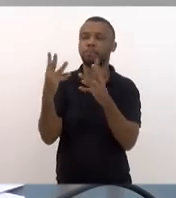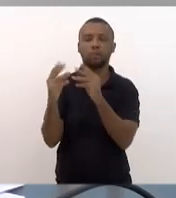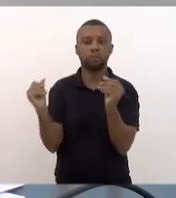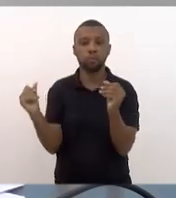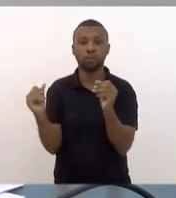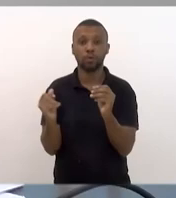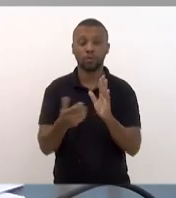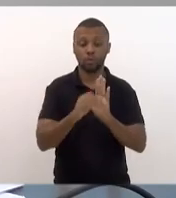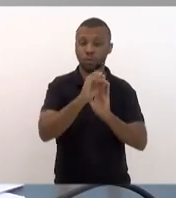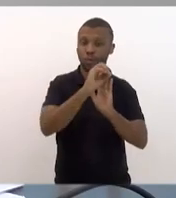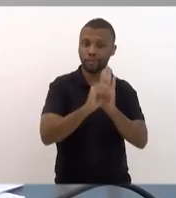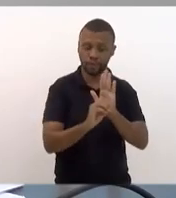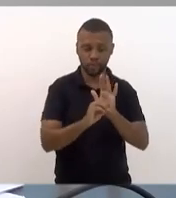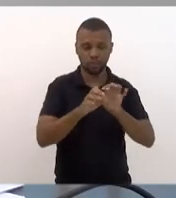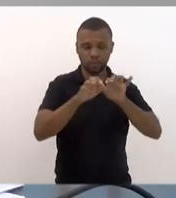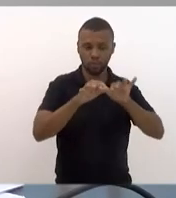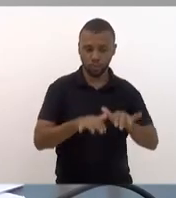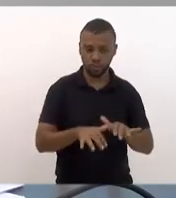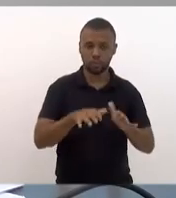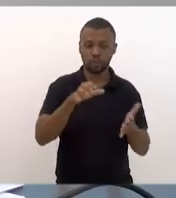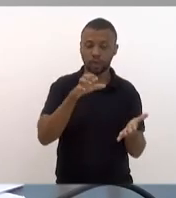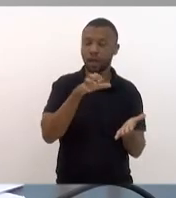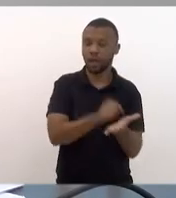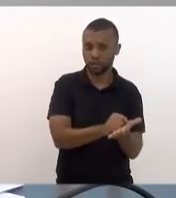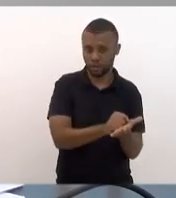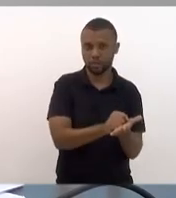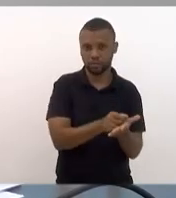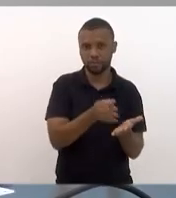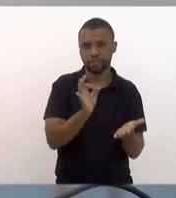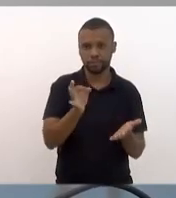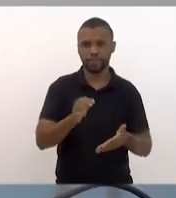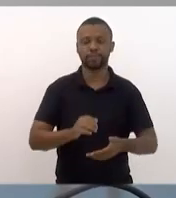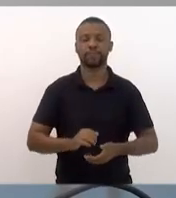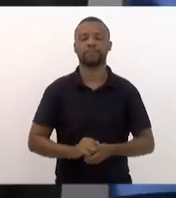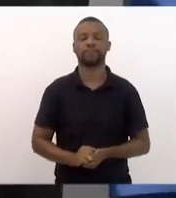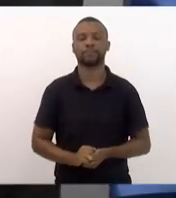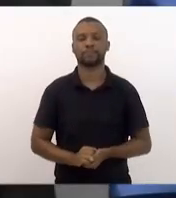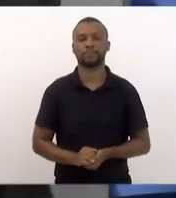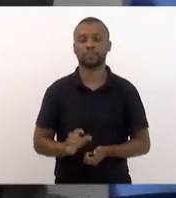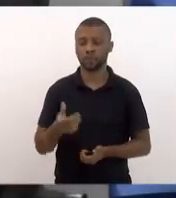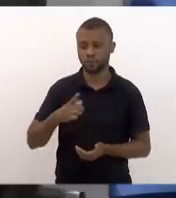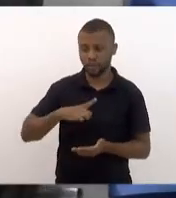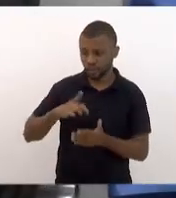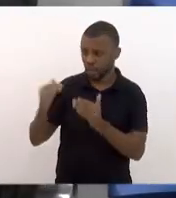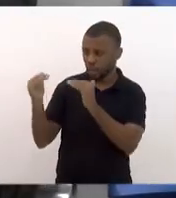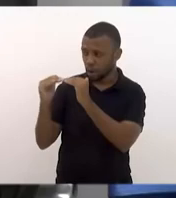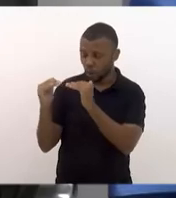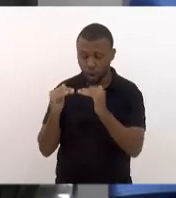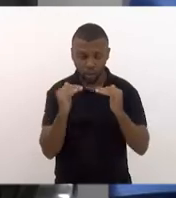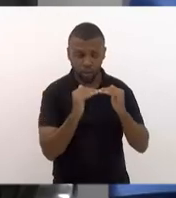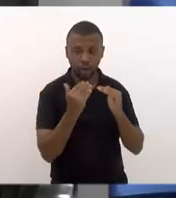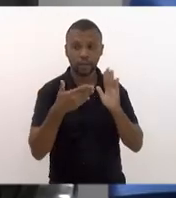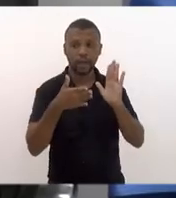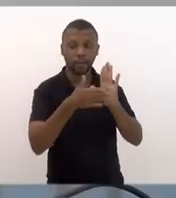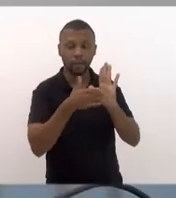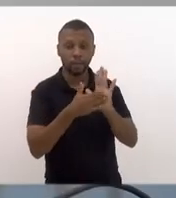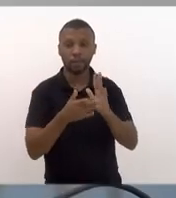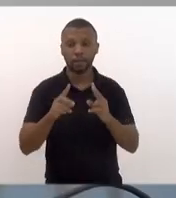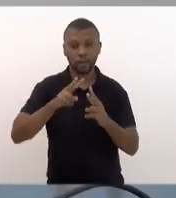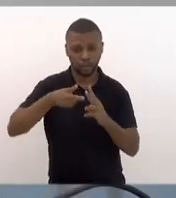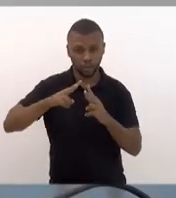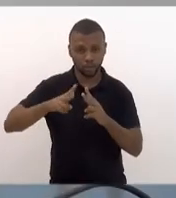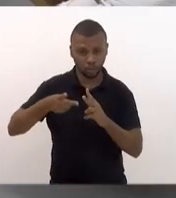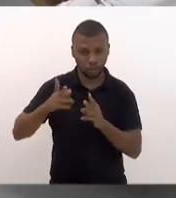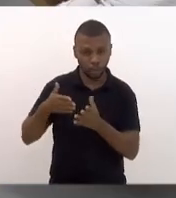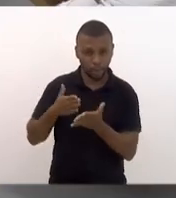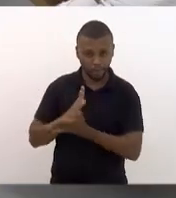registro, tem protocolo. Perfeitamente. Então, temos acordo sobre essas duas propostas? Estamos aprovando?